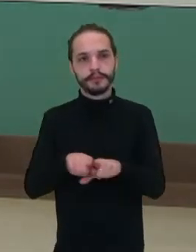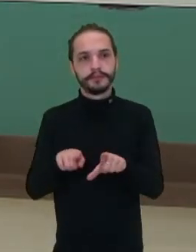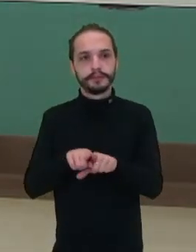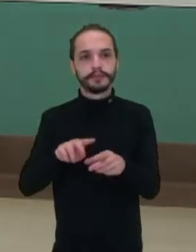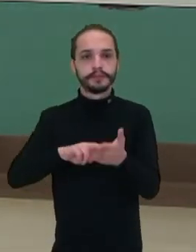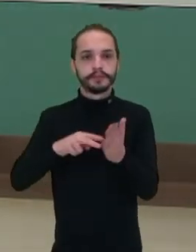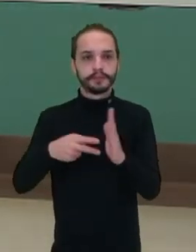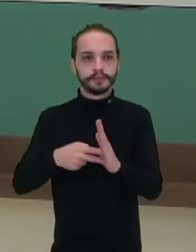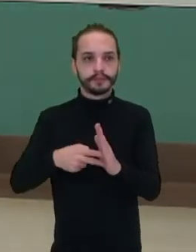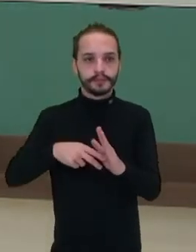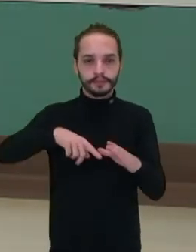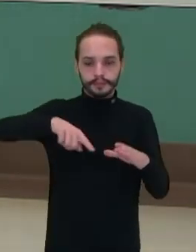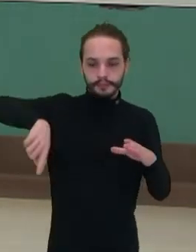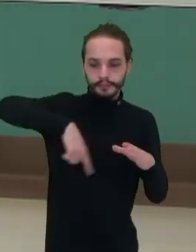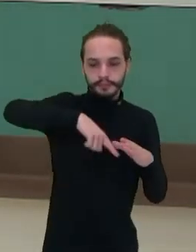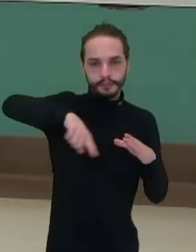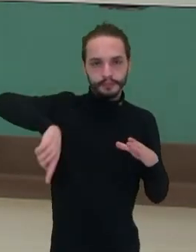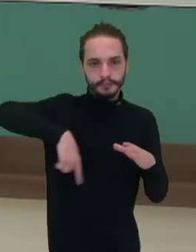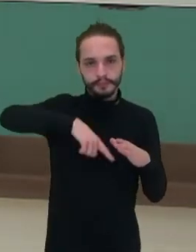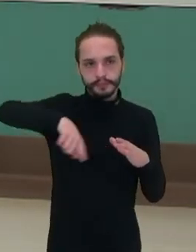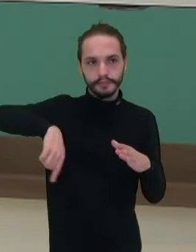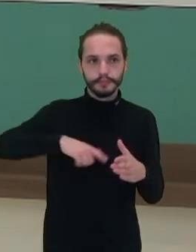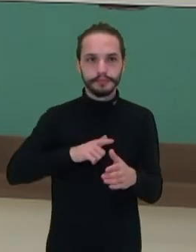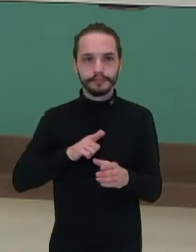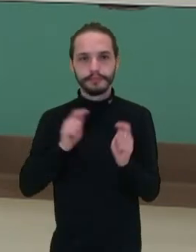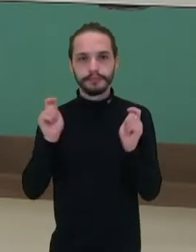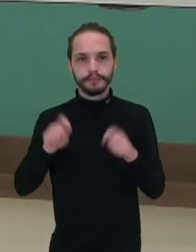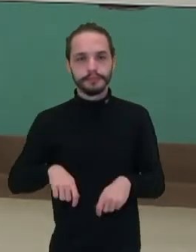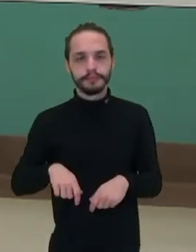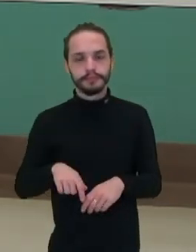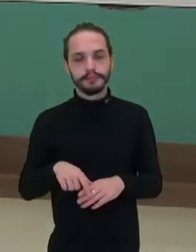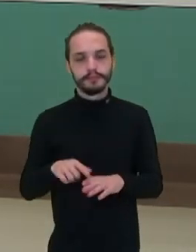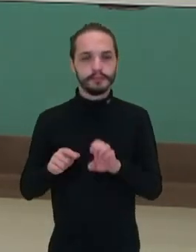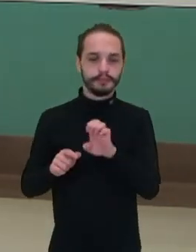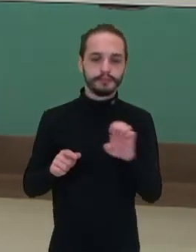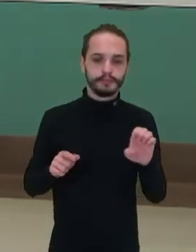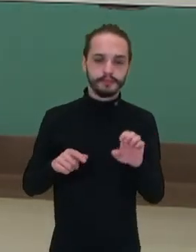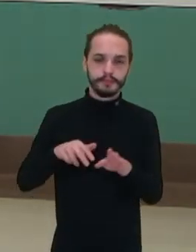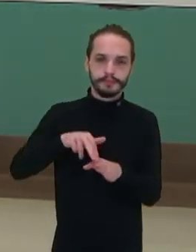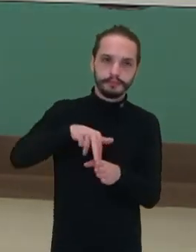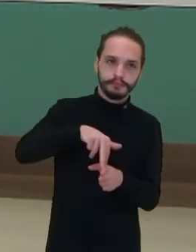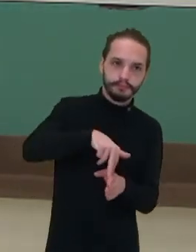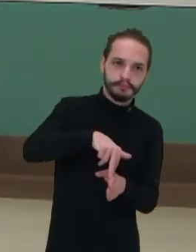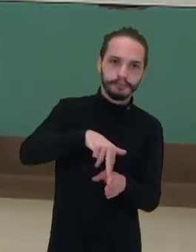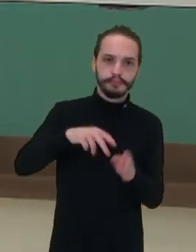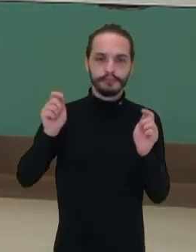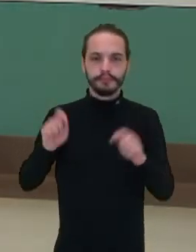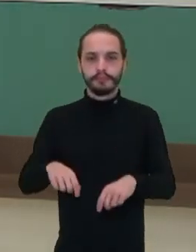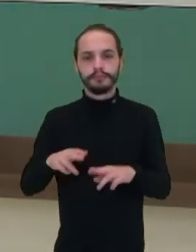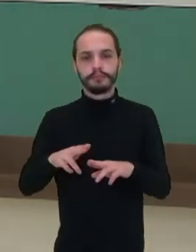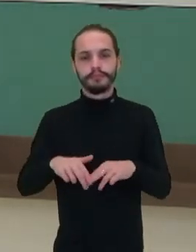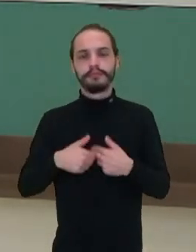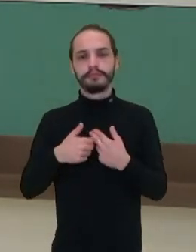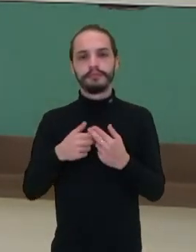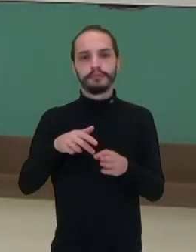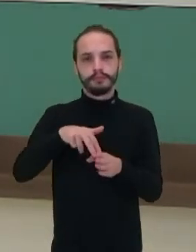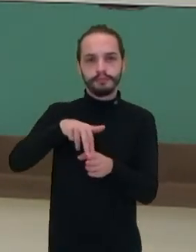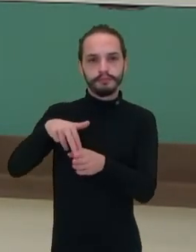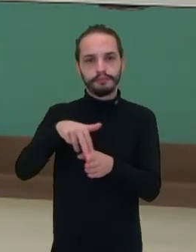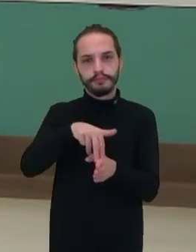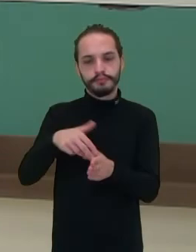no sentido anti-horário e ele pode fazer sua inclinação para o lado esquerdo com tranquilidade porque o centro de gravidade está indo para lá.